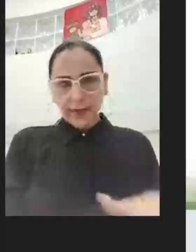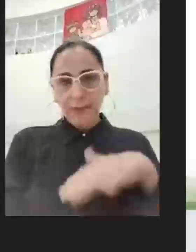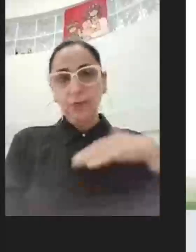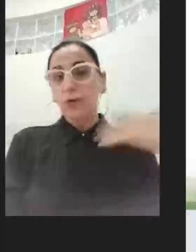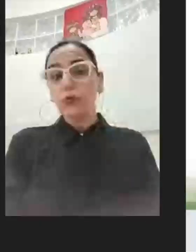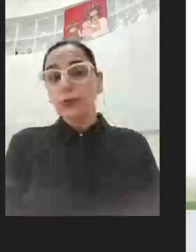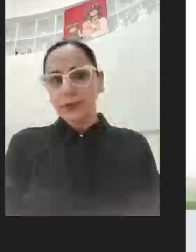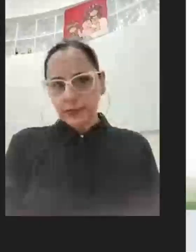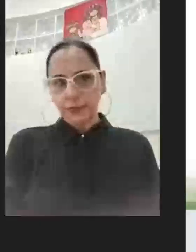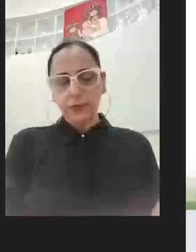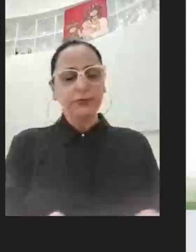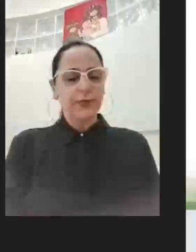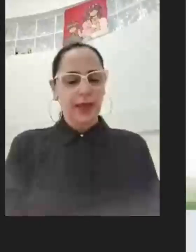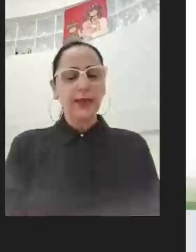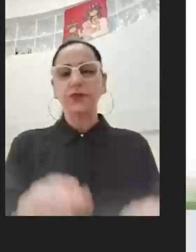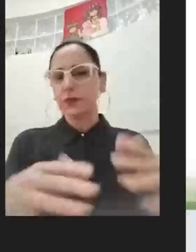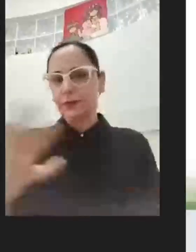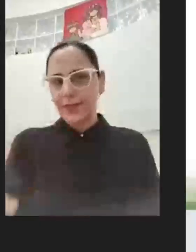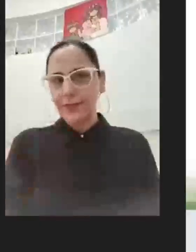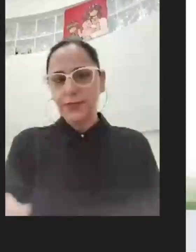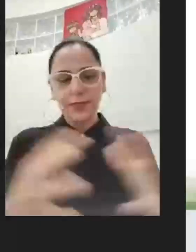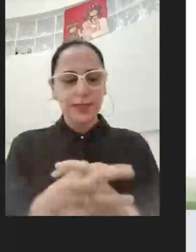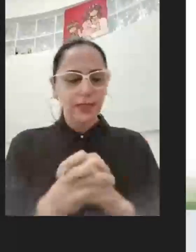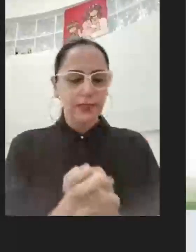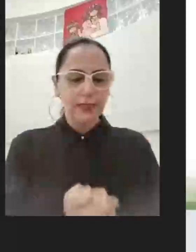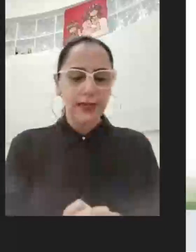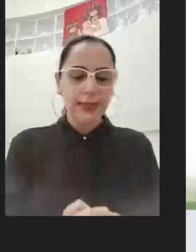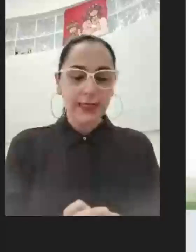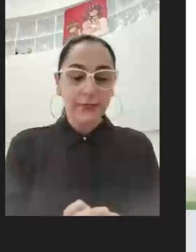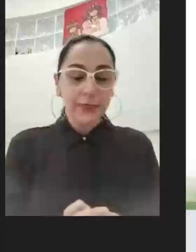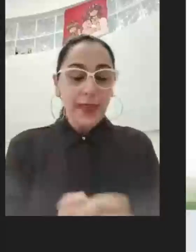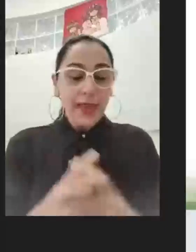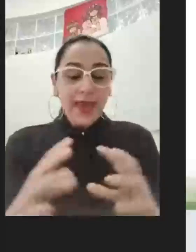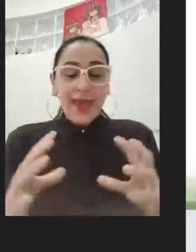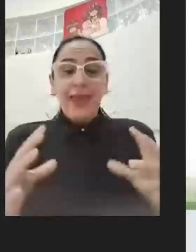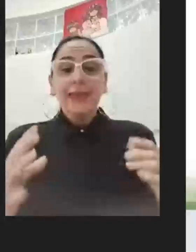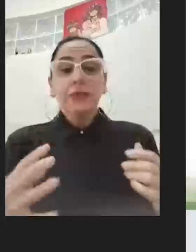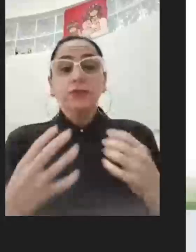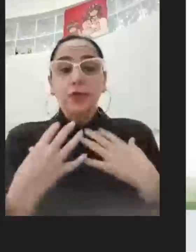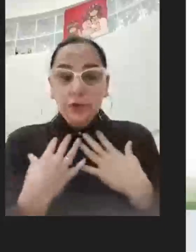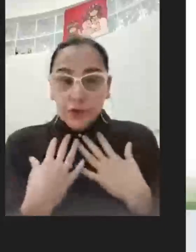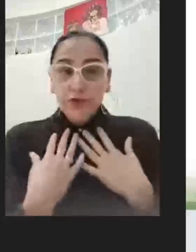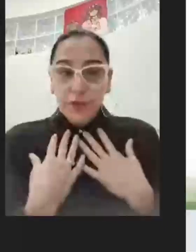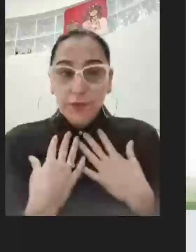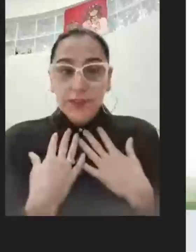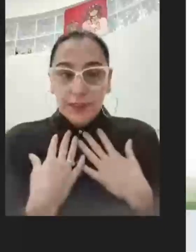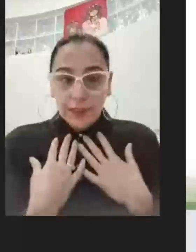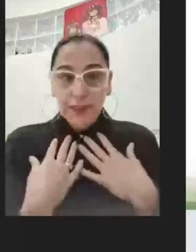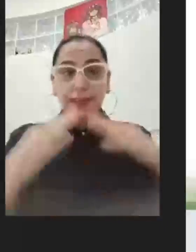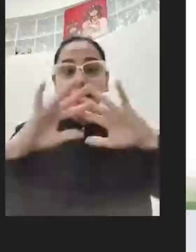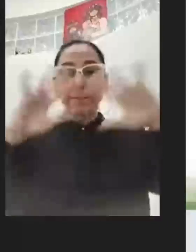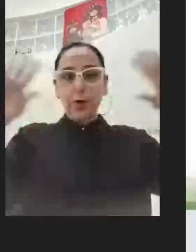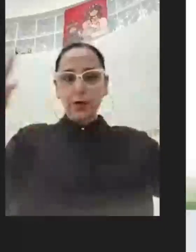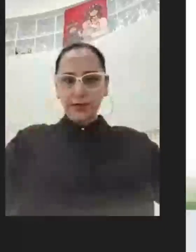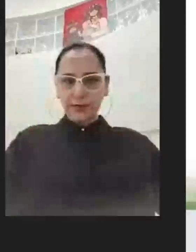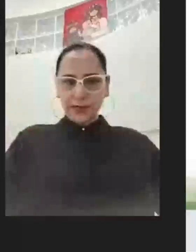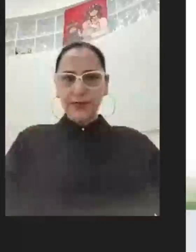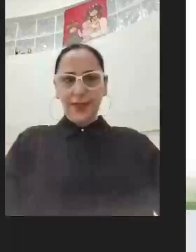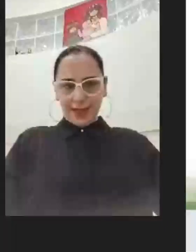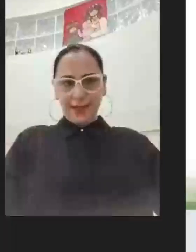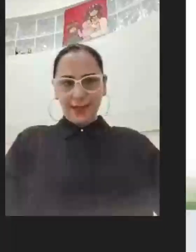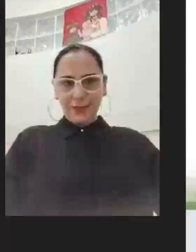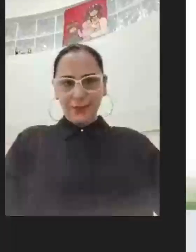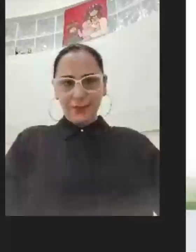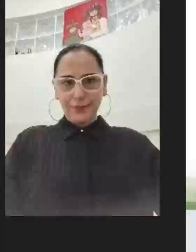Por algum motivo, tá? Que a gente não vai ter de entrar em detalhe aqui. Então, nós que estamos aqui